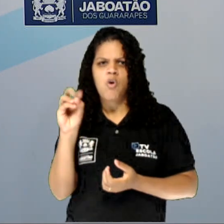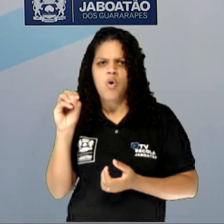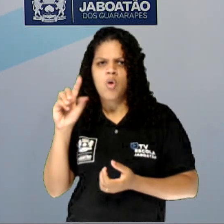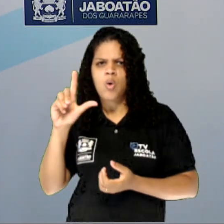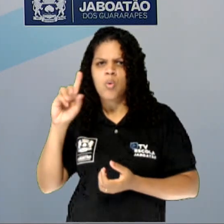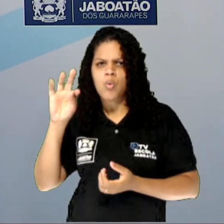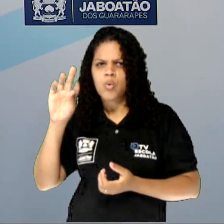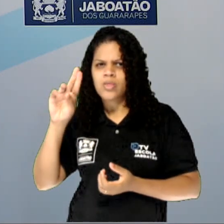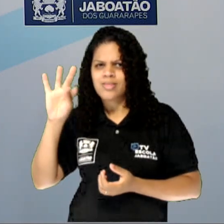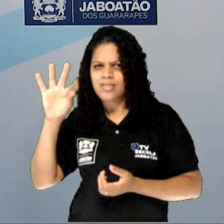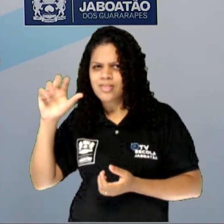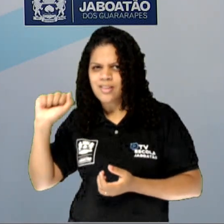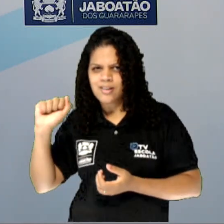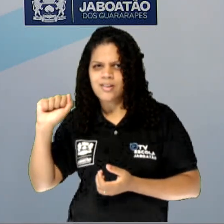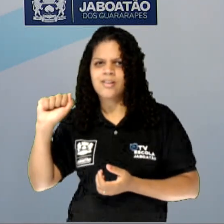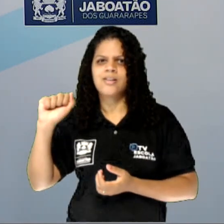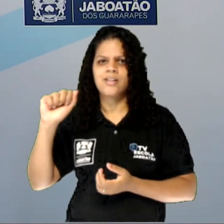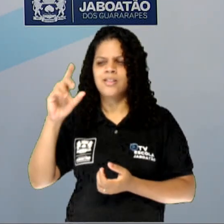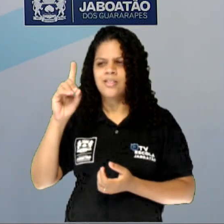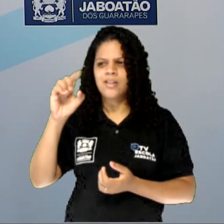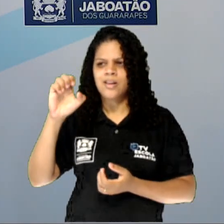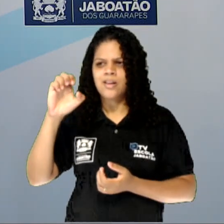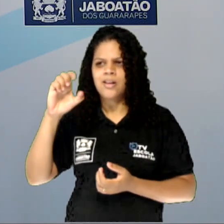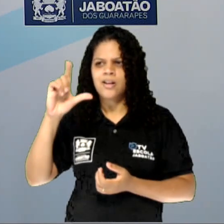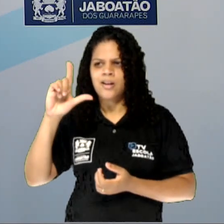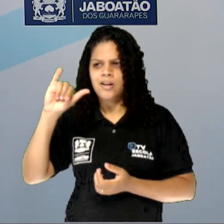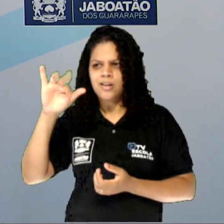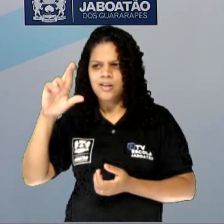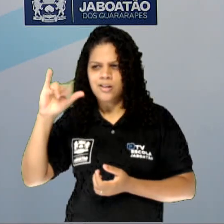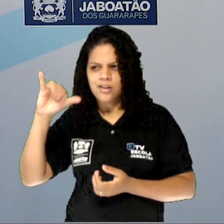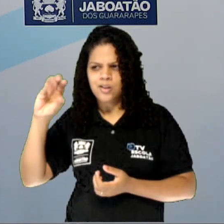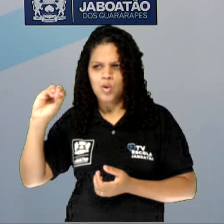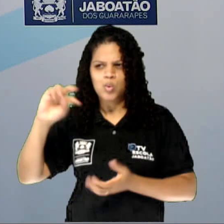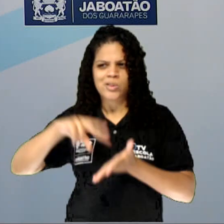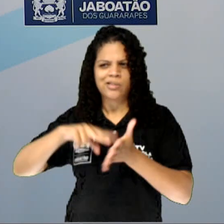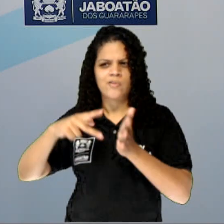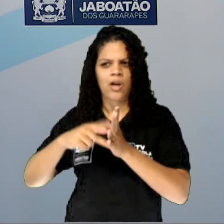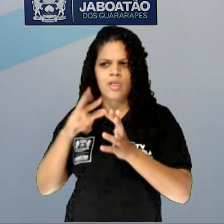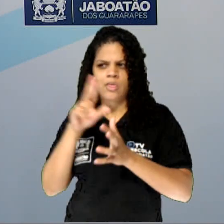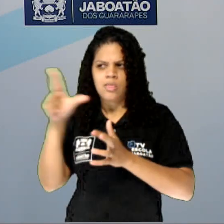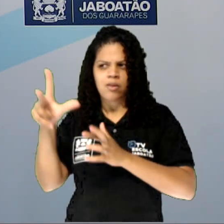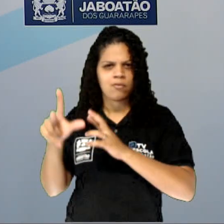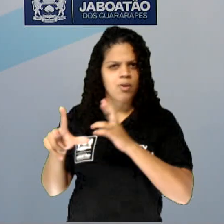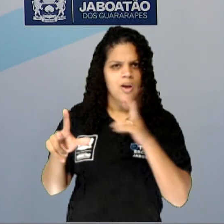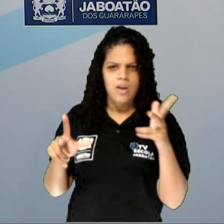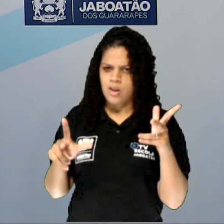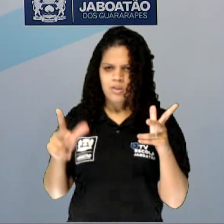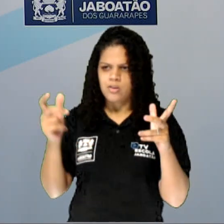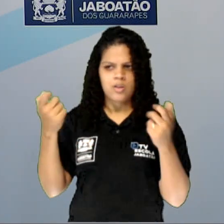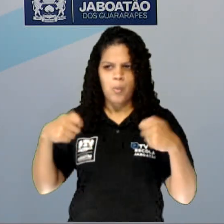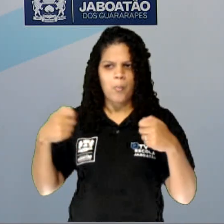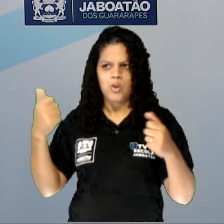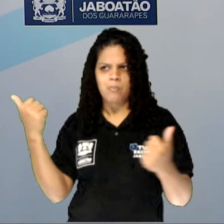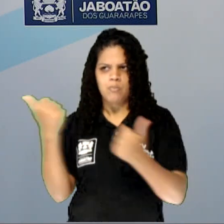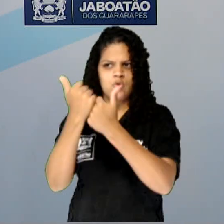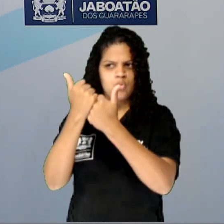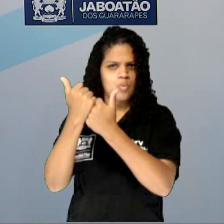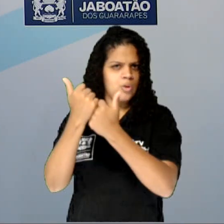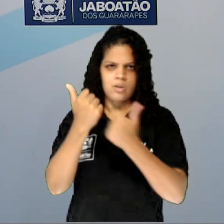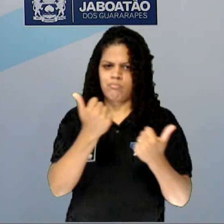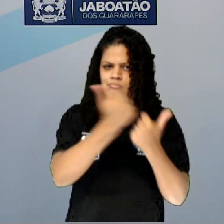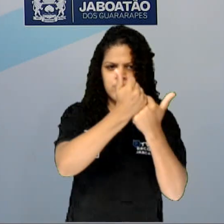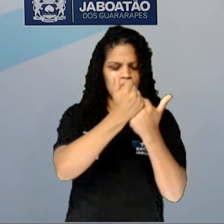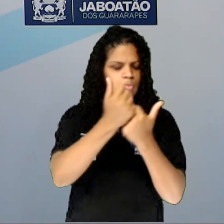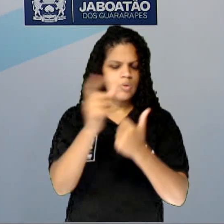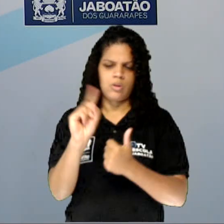ser avaliadas. Elas não possuem o mesmo sentido. Então não dá para simplesmente eu substituir uma pela outra. A gente